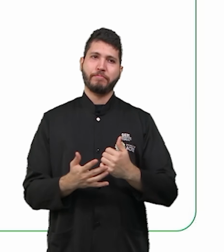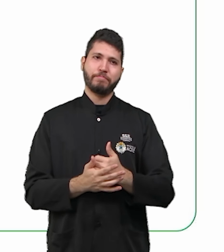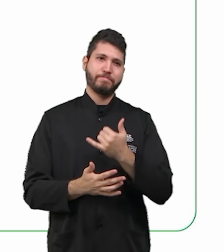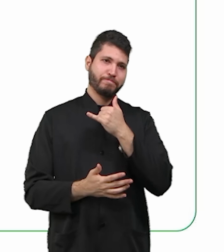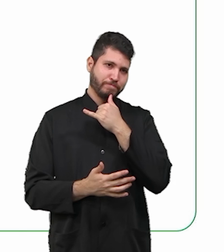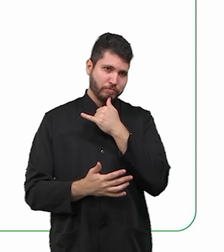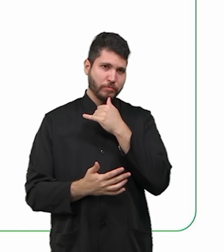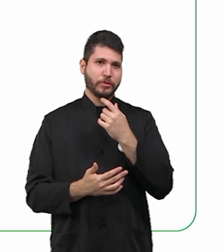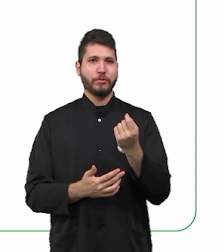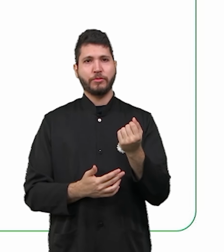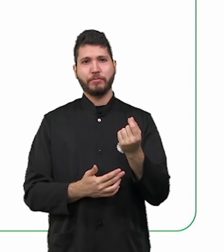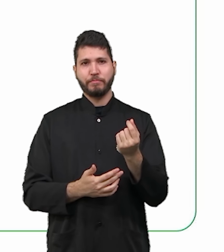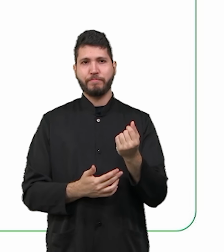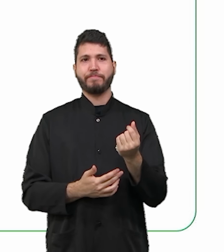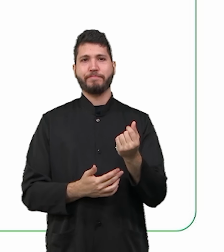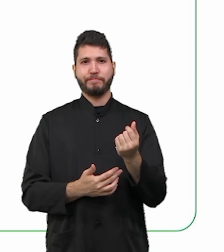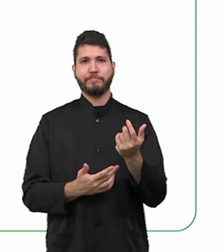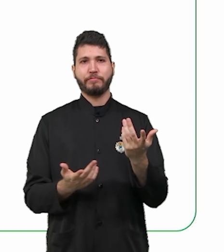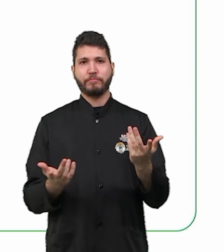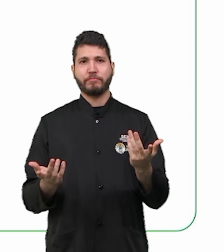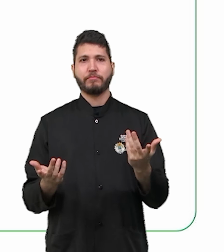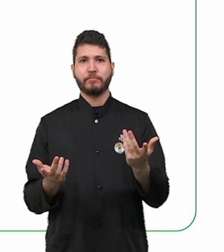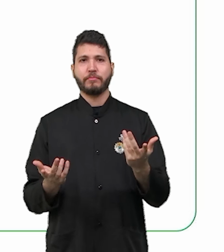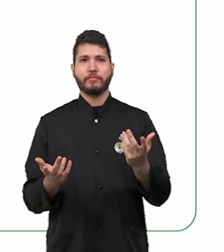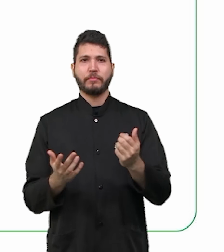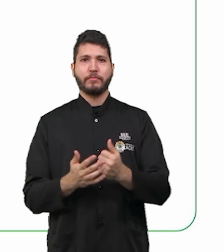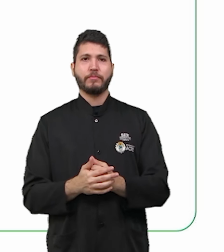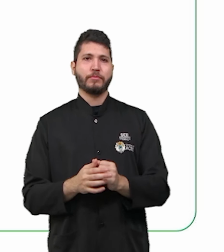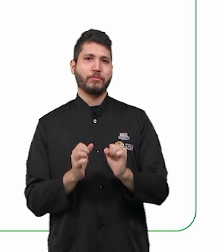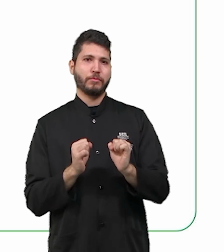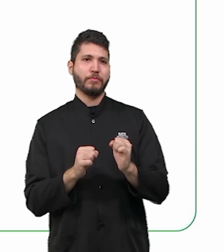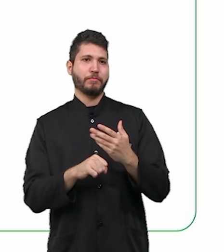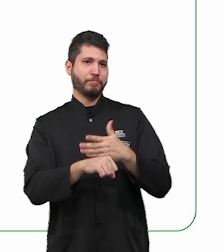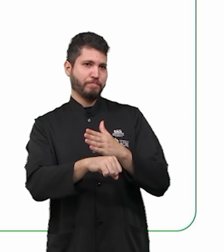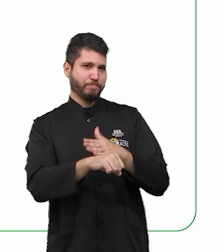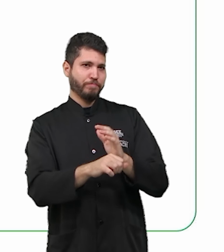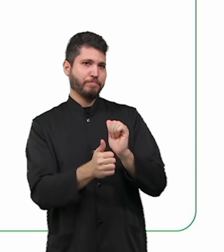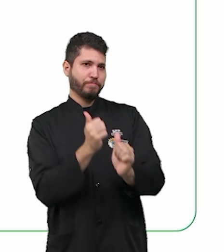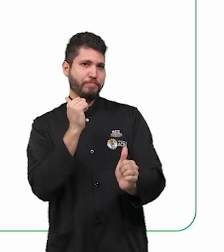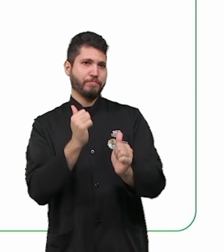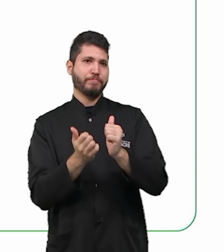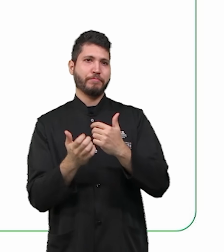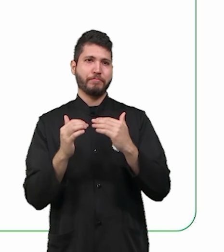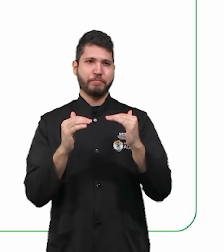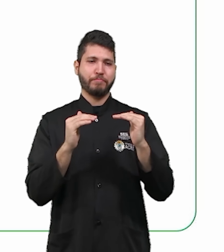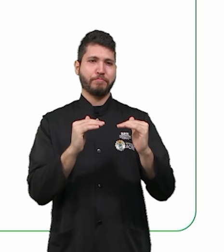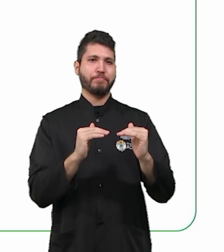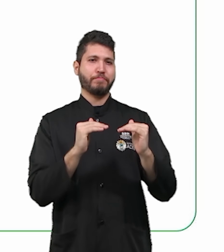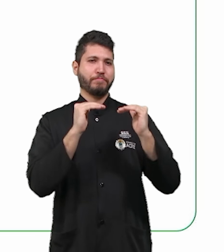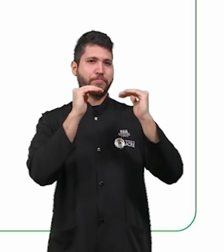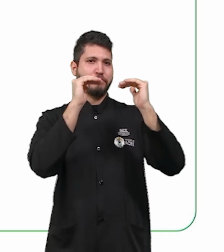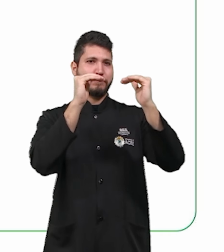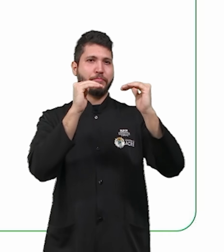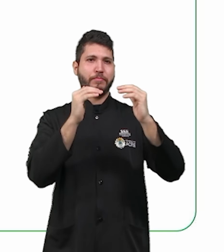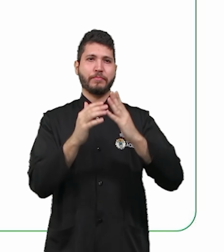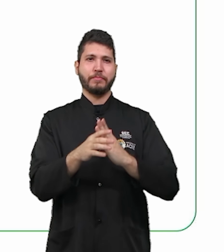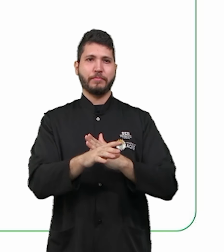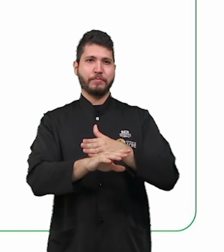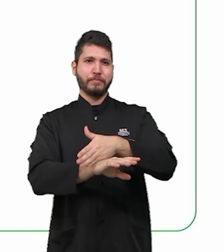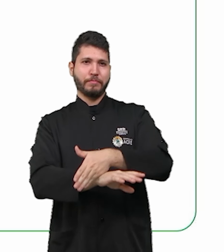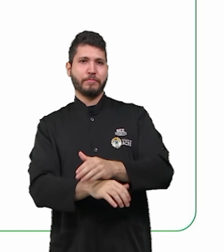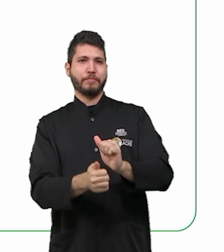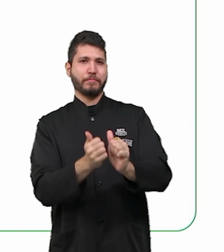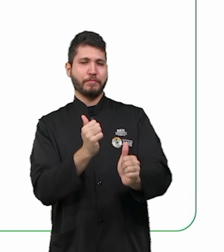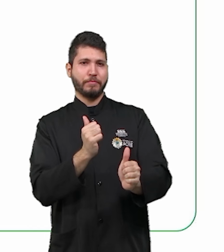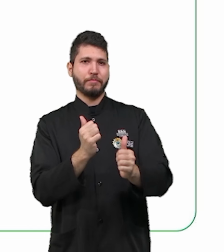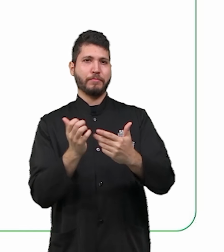puede practicar deportes de élite. El acceso al deporte devia ser um direito, não um privilégio.